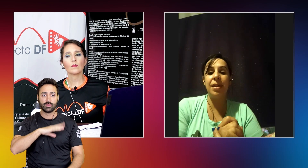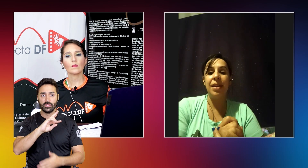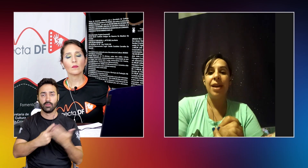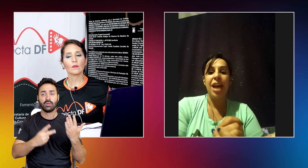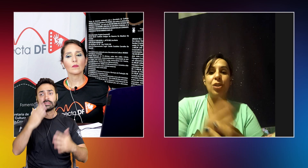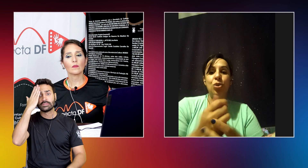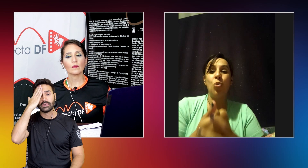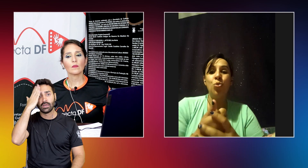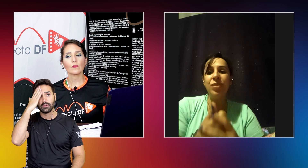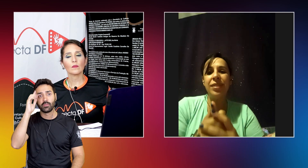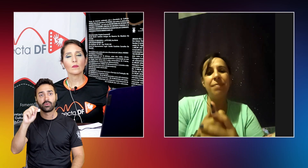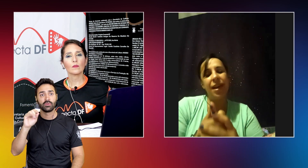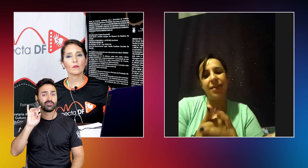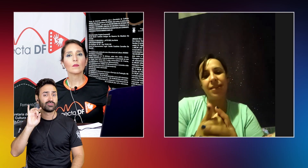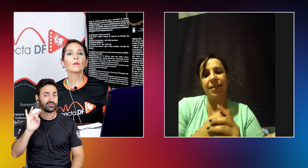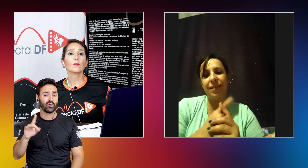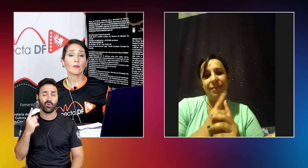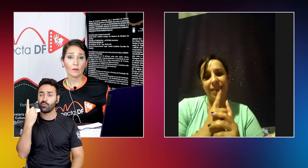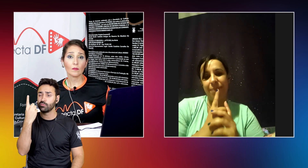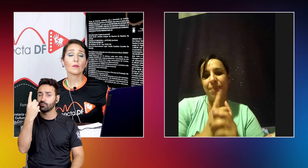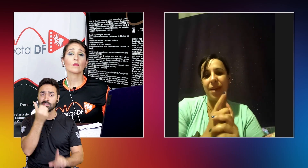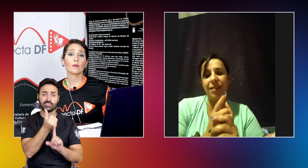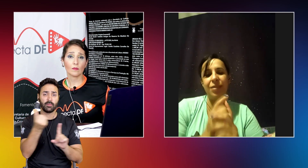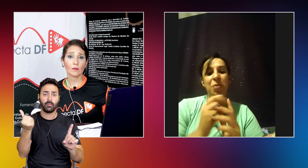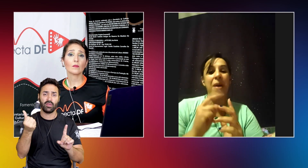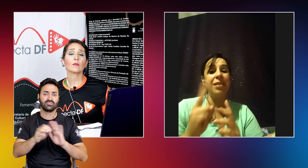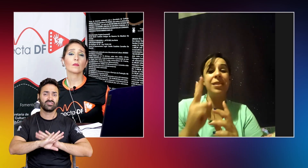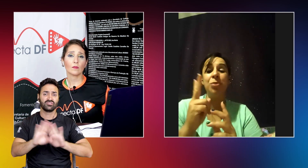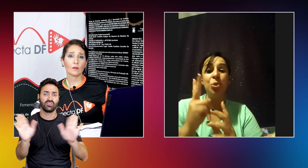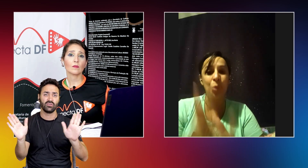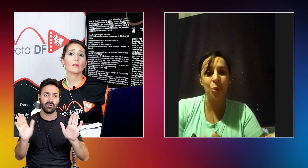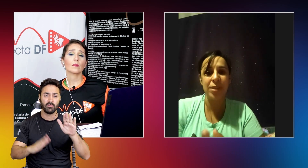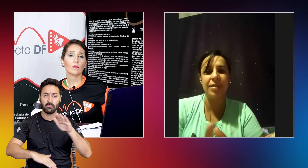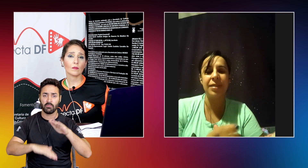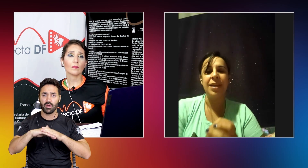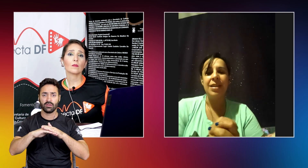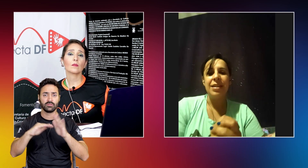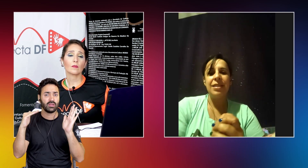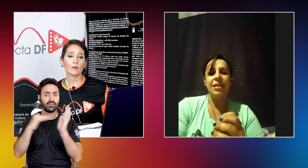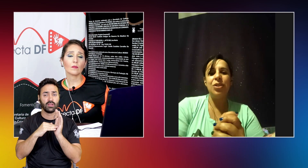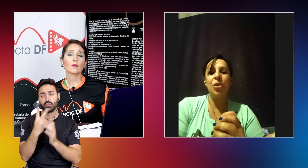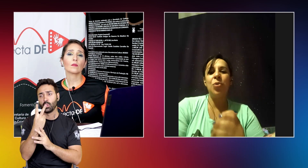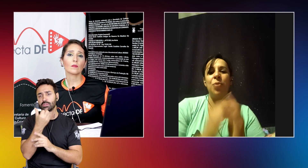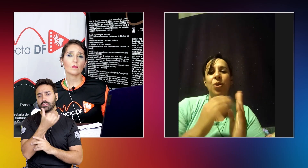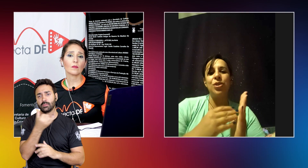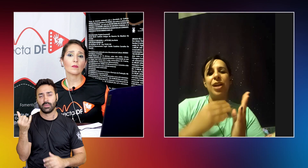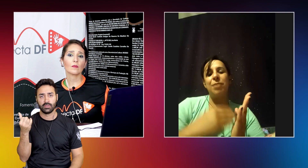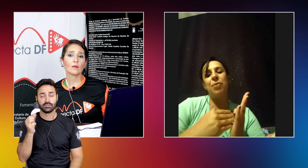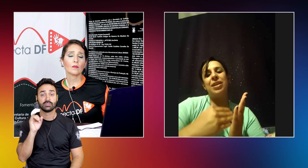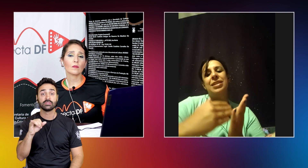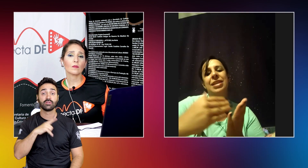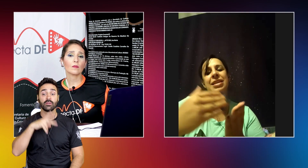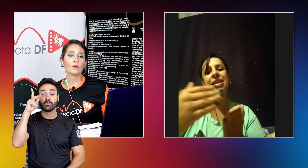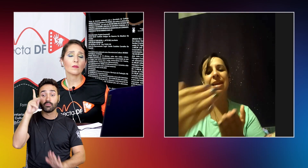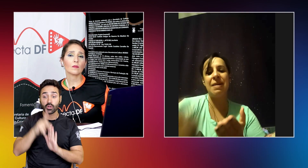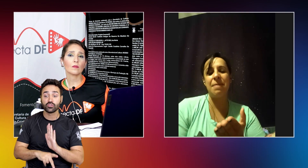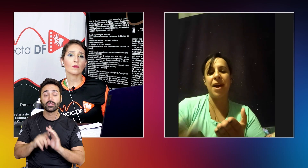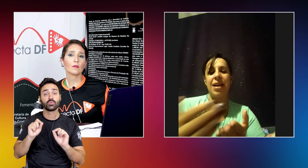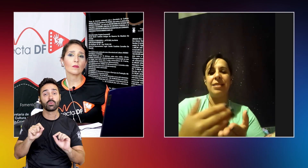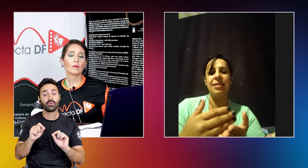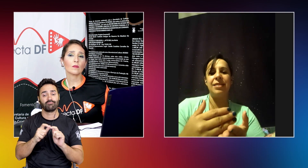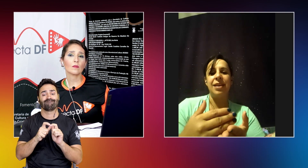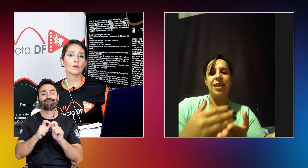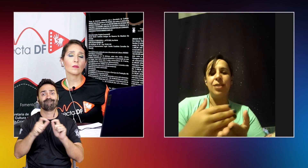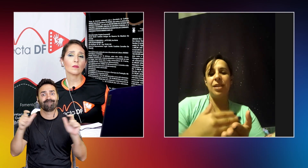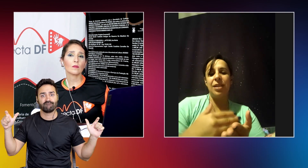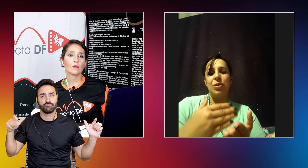que é só um semestre apenas, no máximo 2. Se existe algum projeto para poder estender